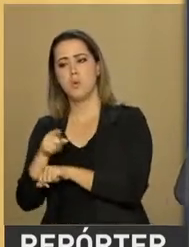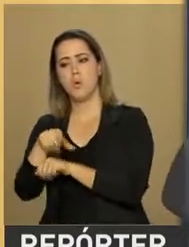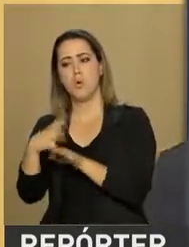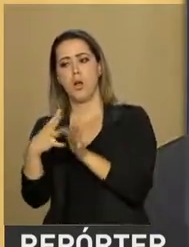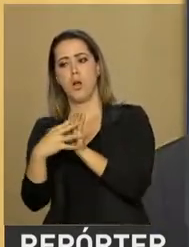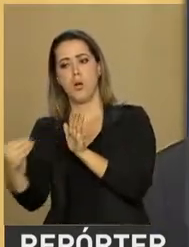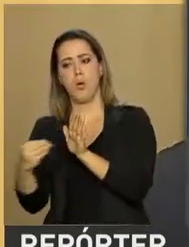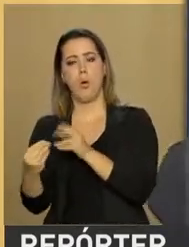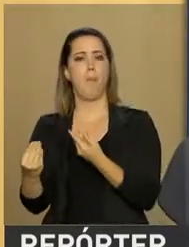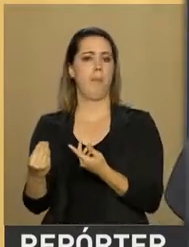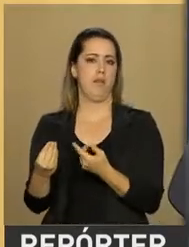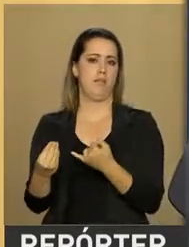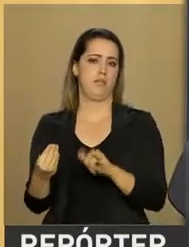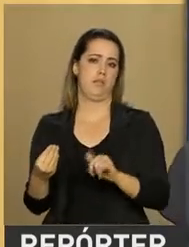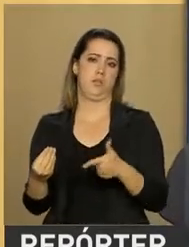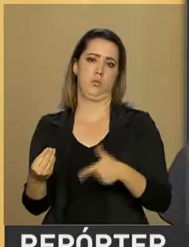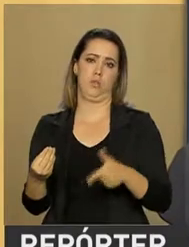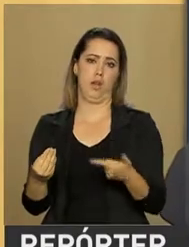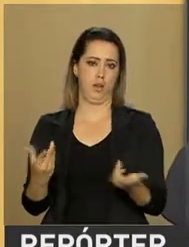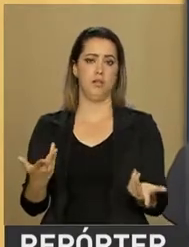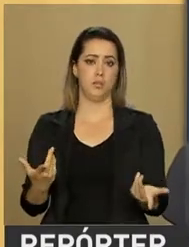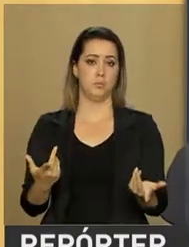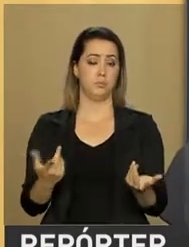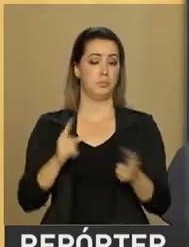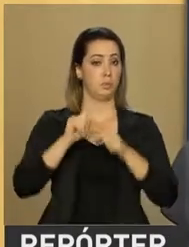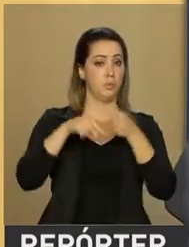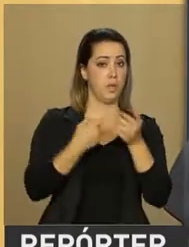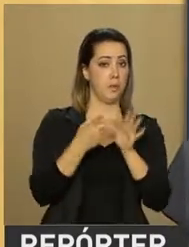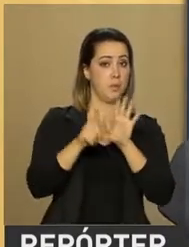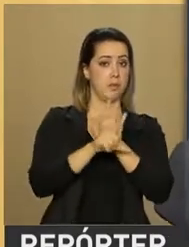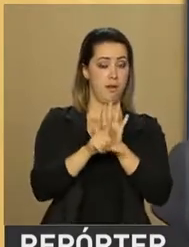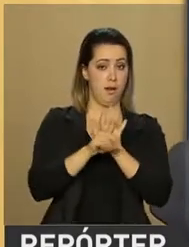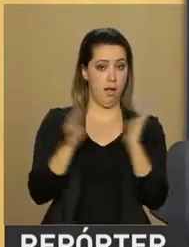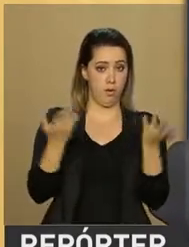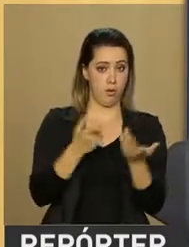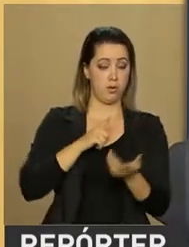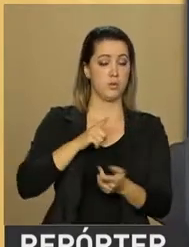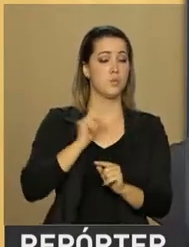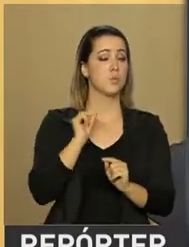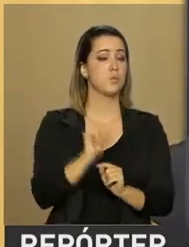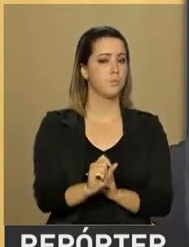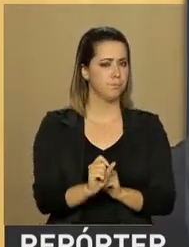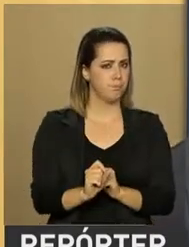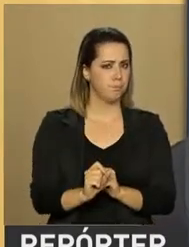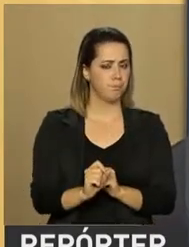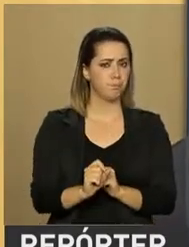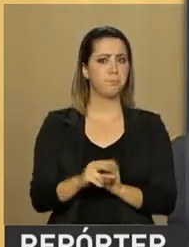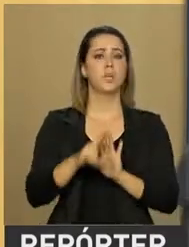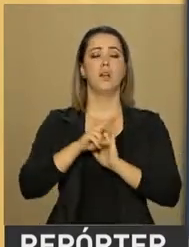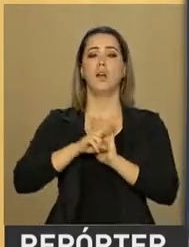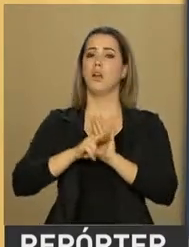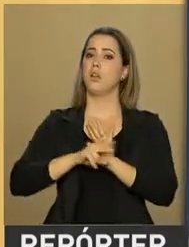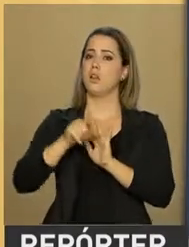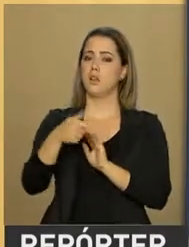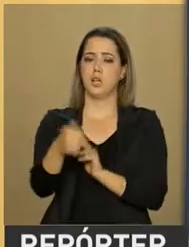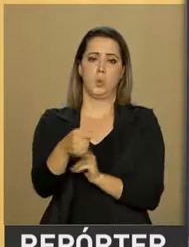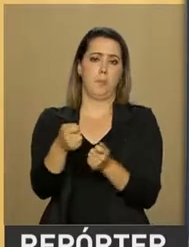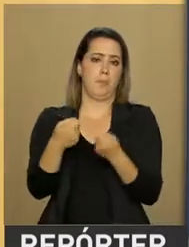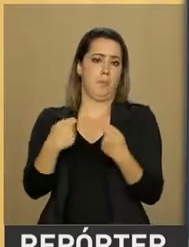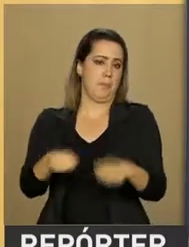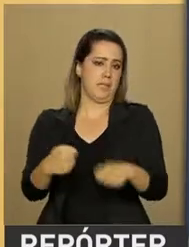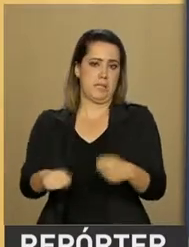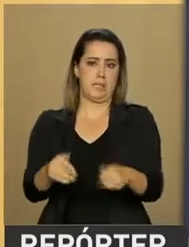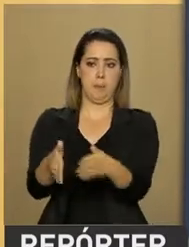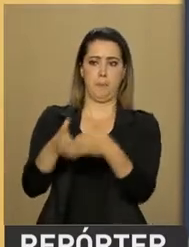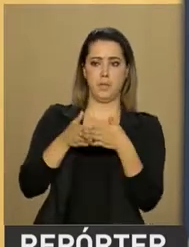cidadão caso ela não disponha dessa informação. Depois do decreto, o que nós temos é o seguinte, a regra é a não